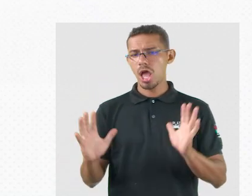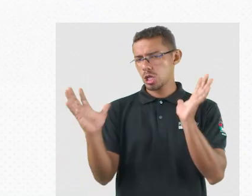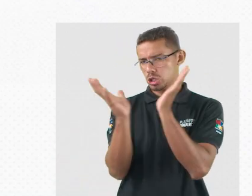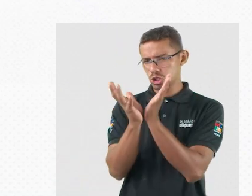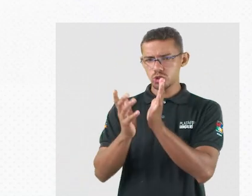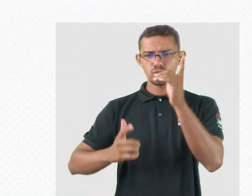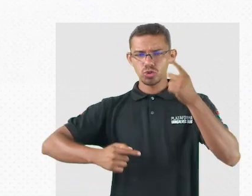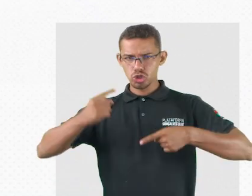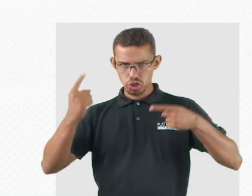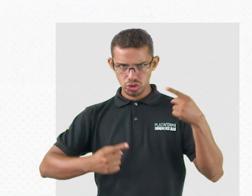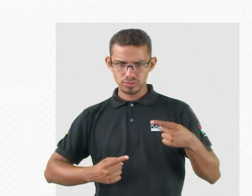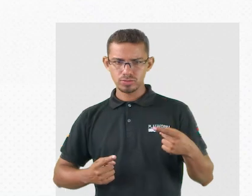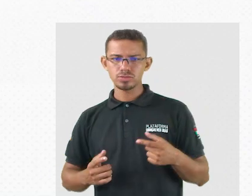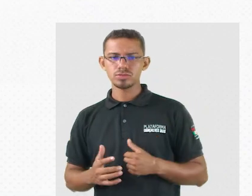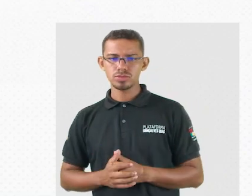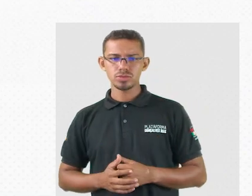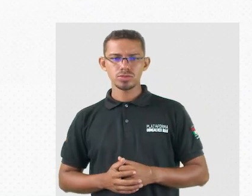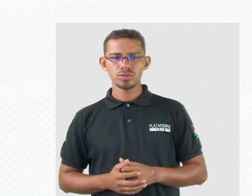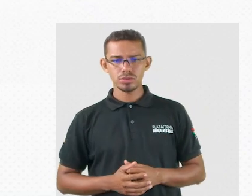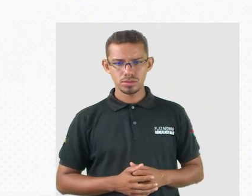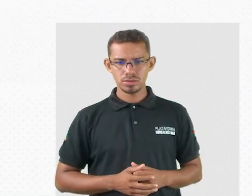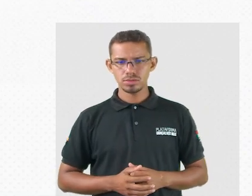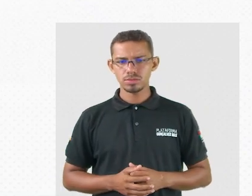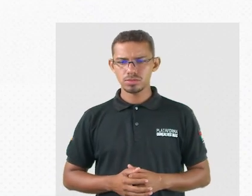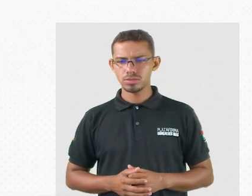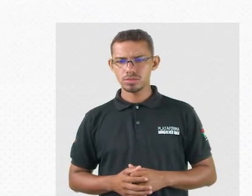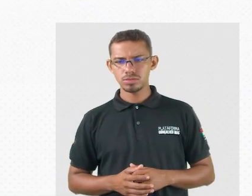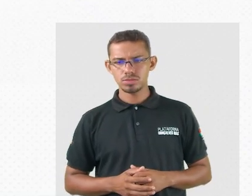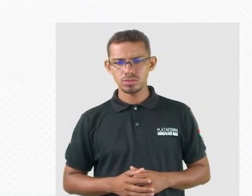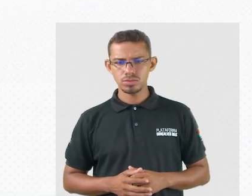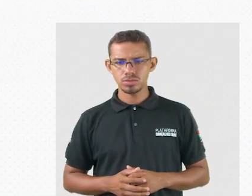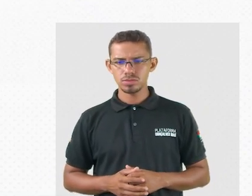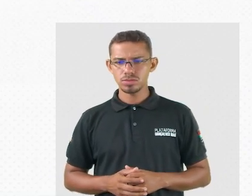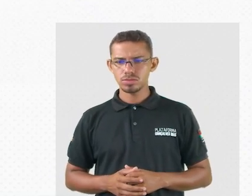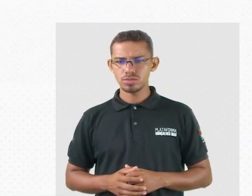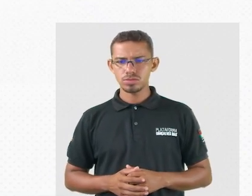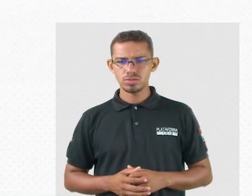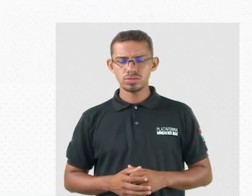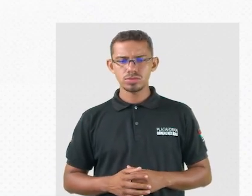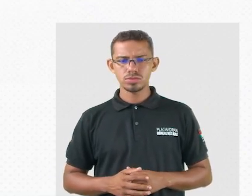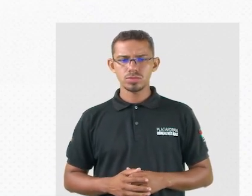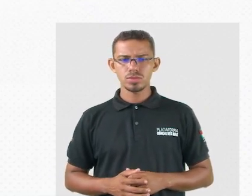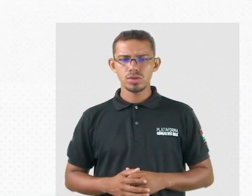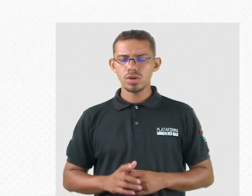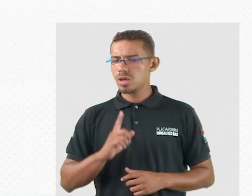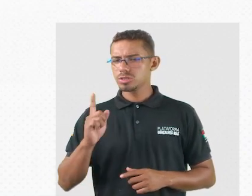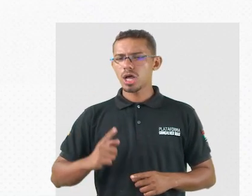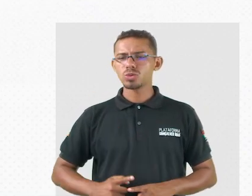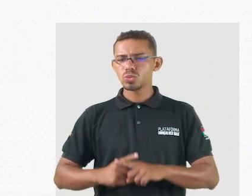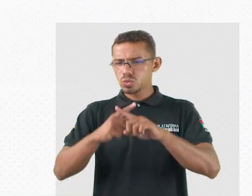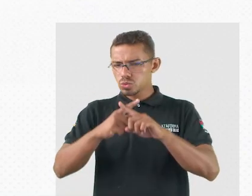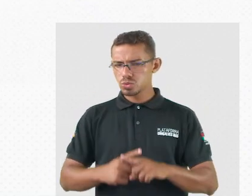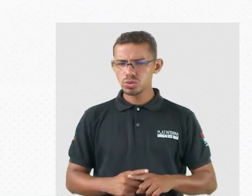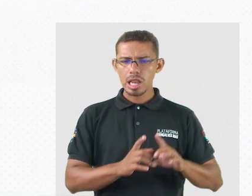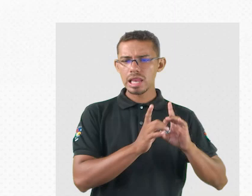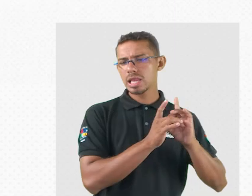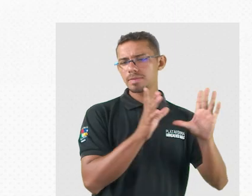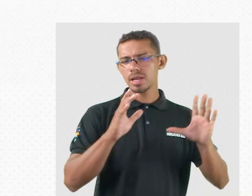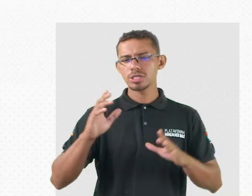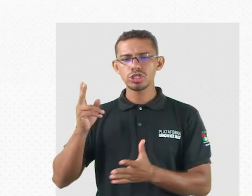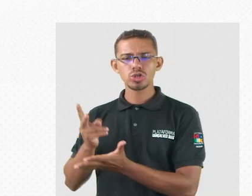né, tanto dos cabanos como dos bentivis, que estavam, então, em atrito, né, ali, liberais e